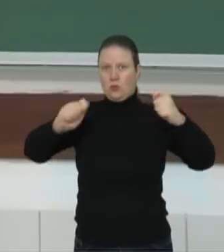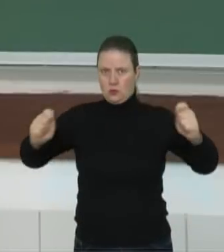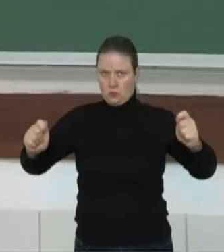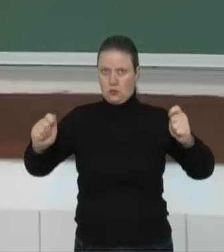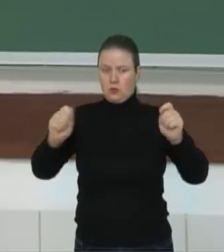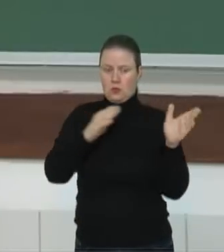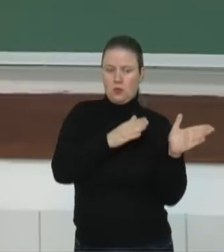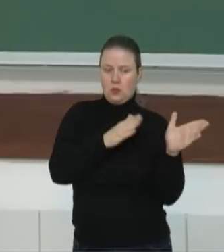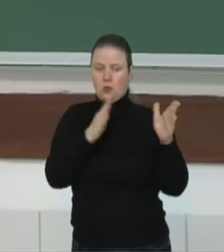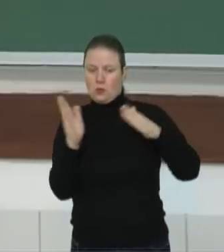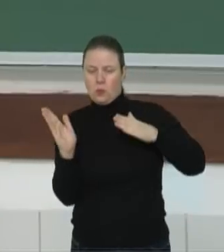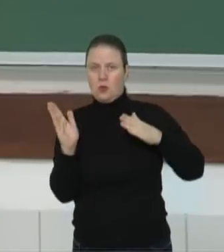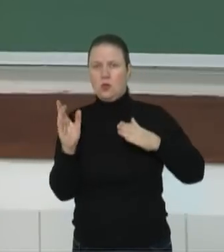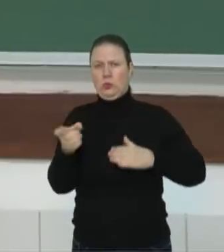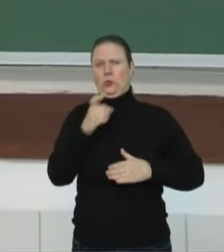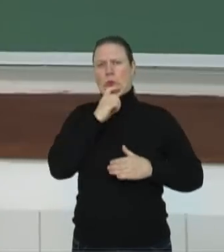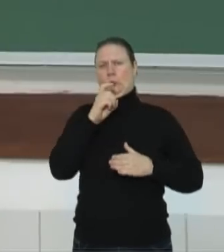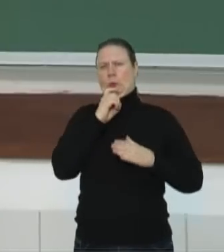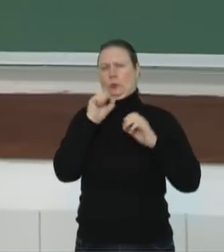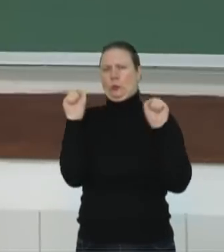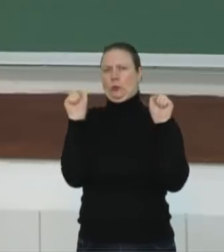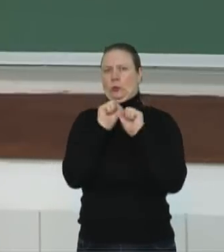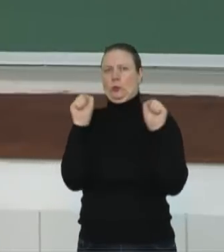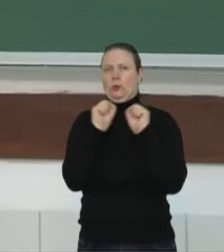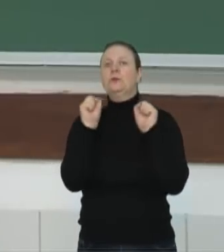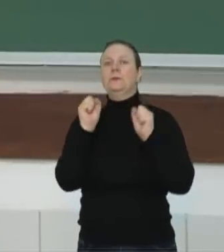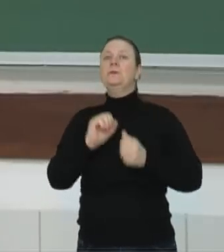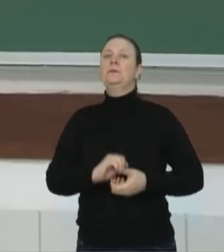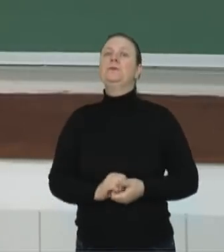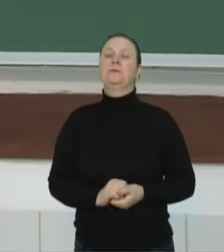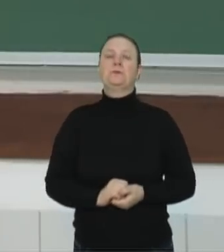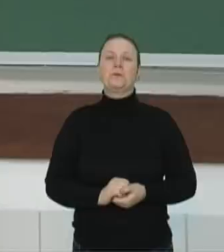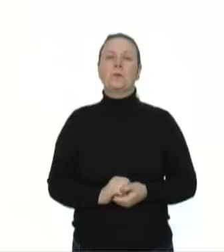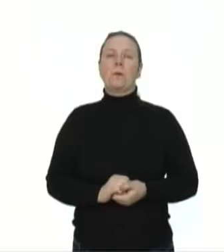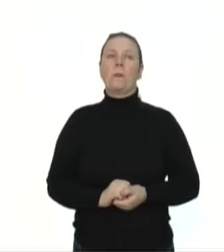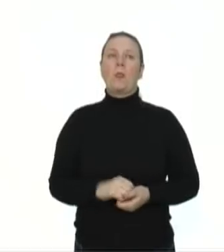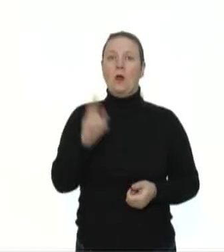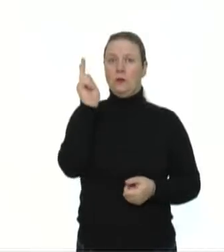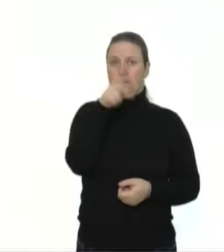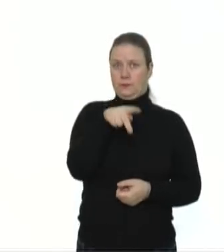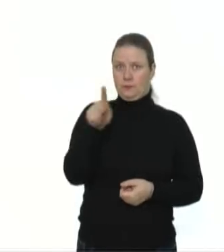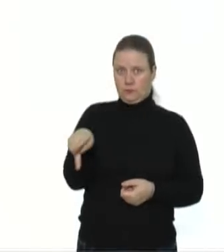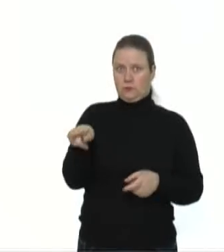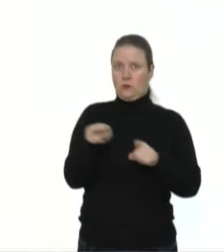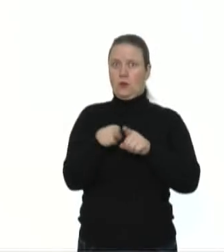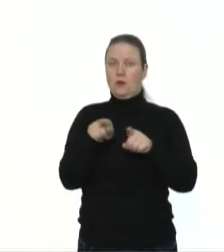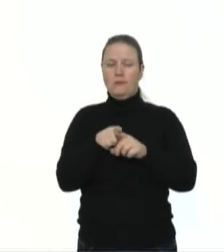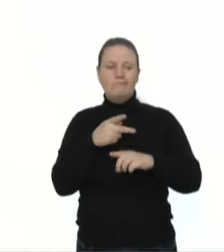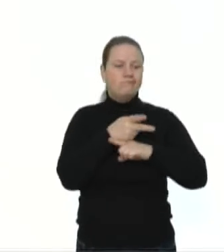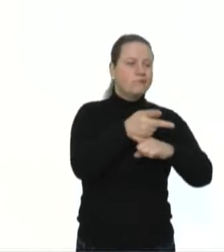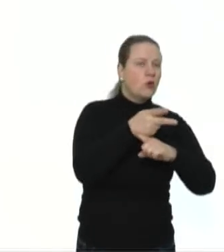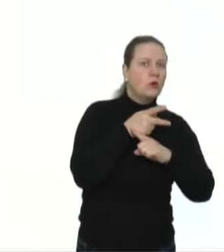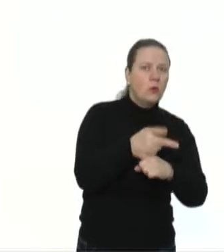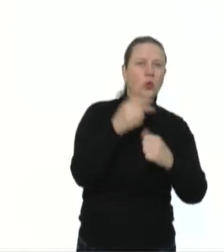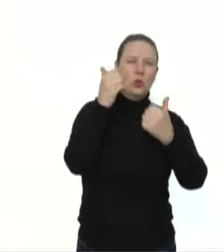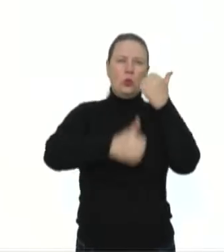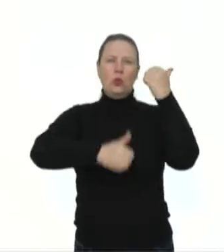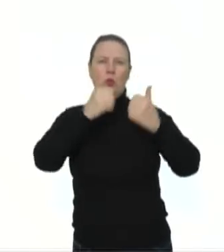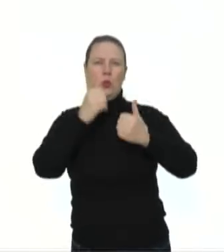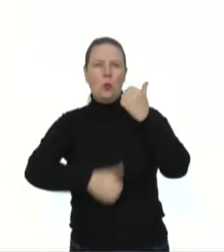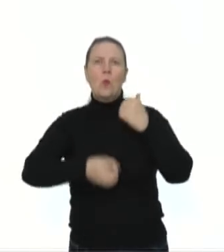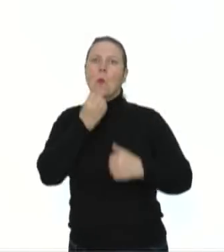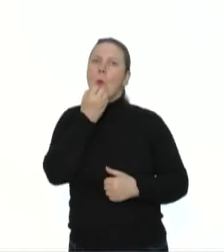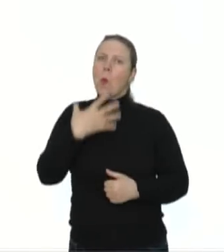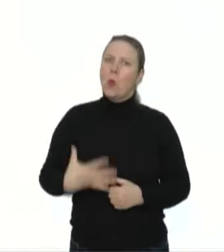nesse período de forte inverno, de frio. Tá? O professor buscava um esporte intenso